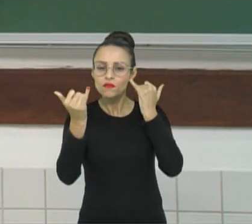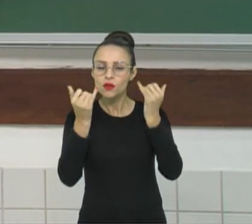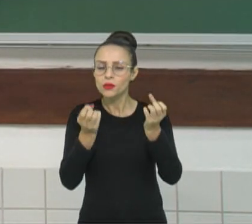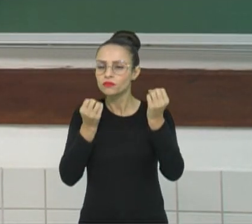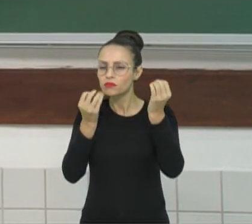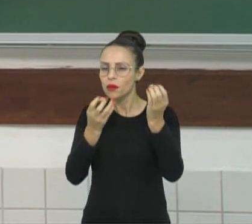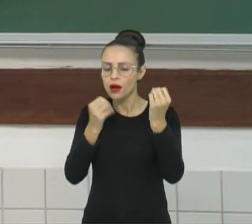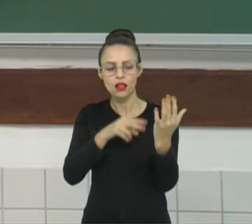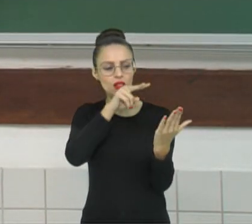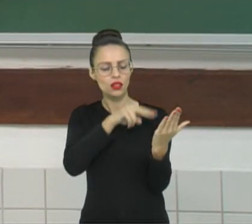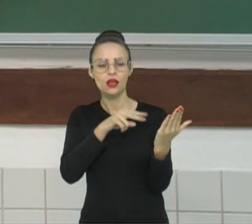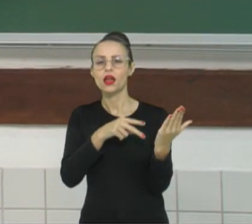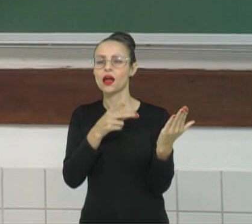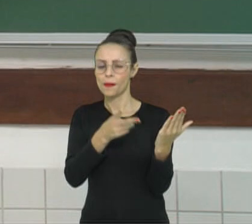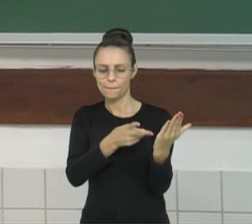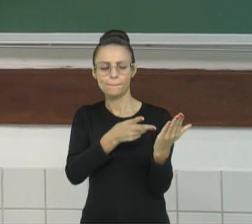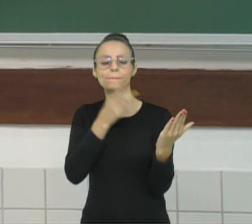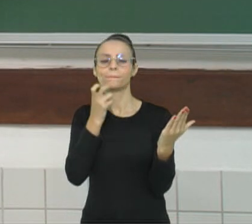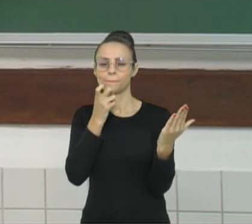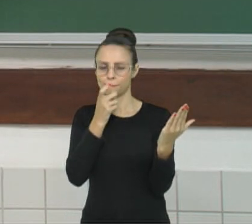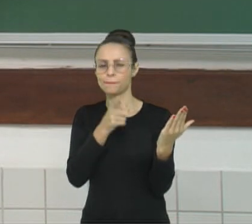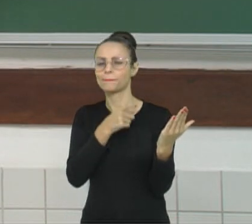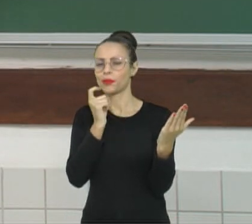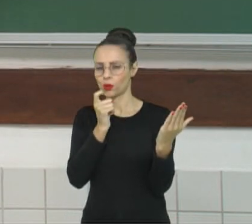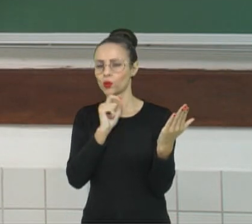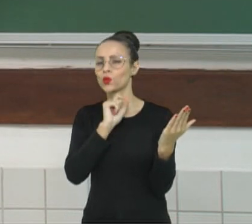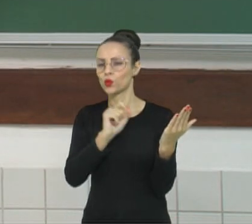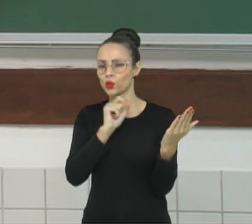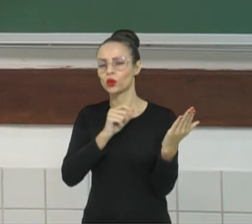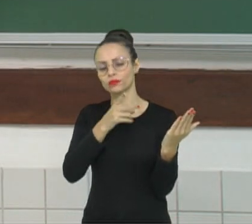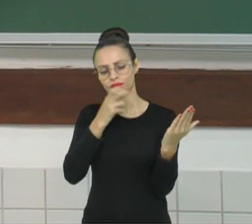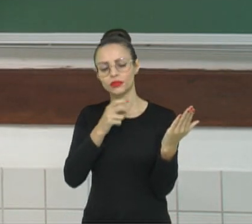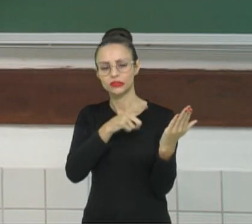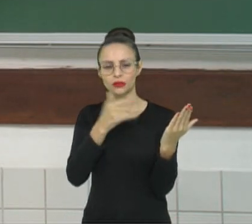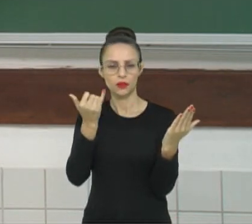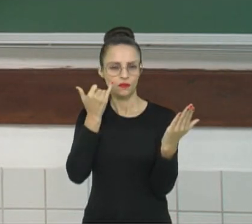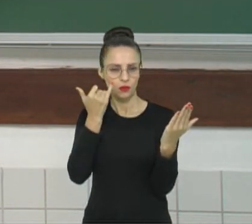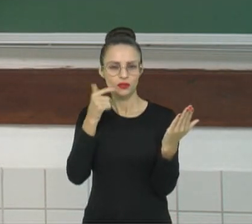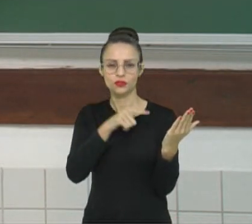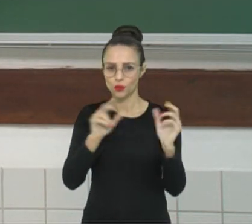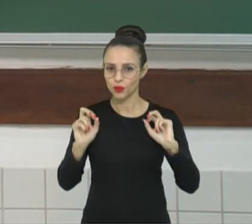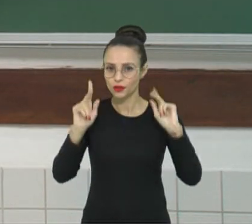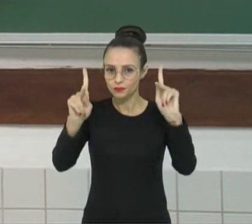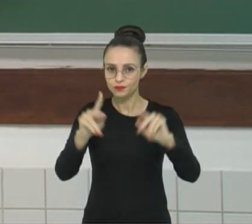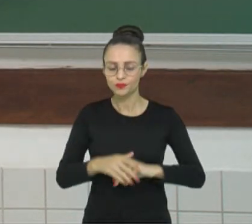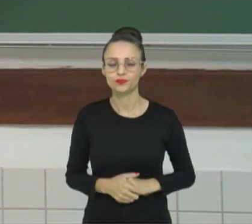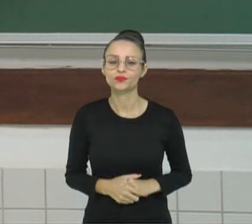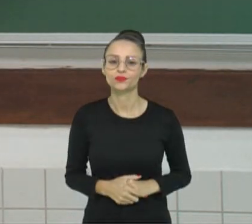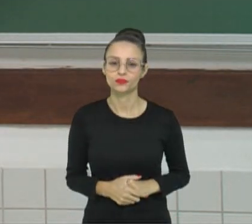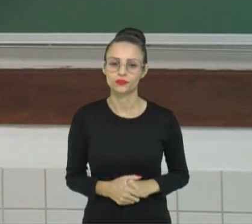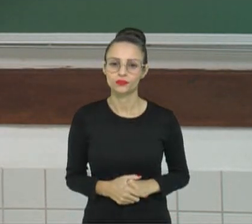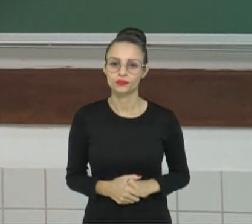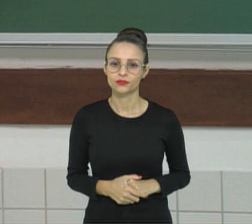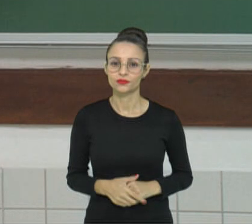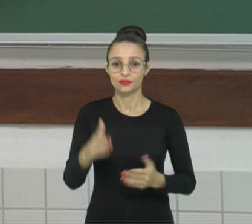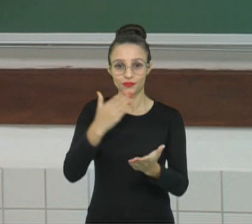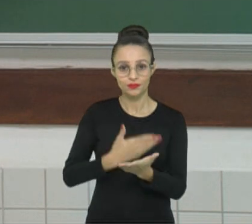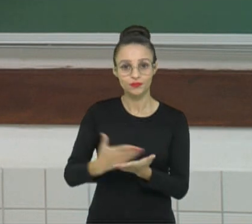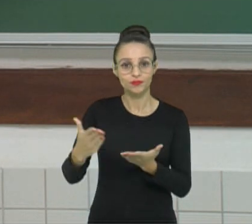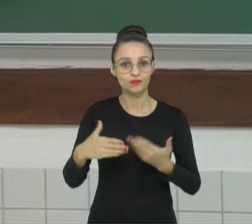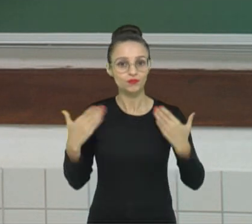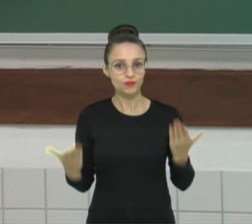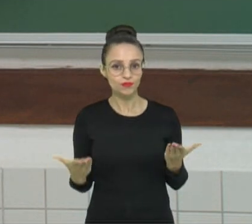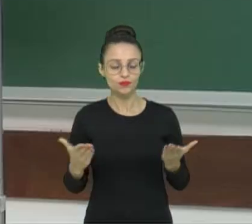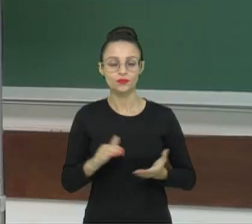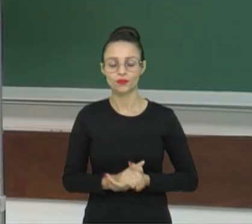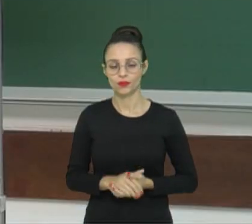você vai ler o texto e pelo texto mesmo você consegue reconhecer essa informação, ok? Para nós começarmos, nós